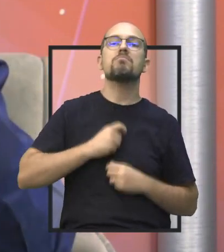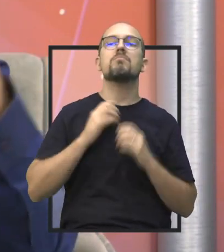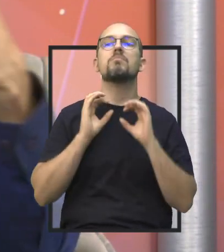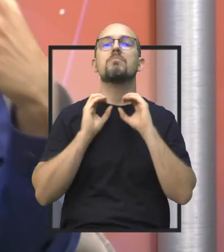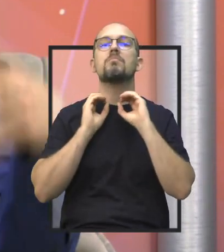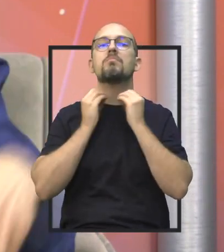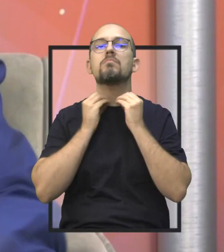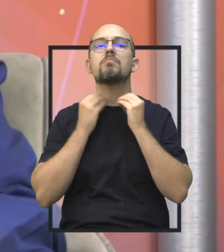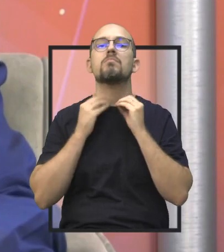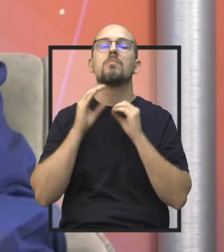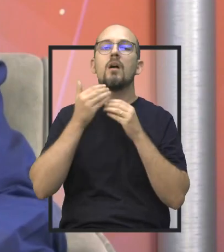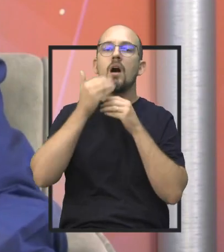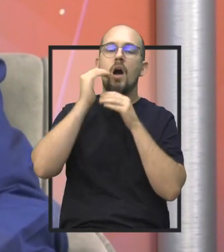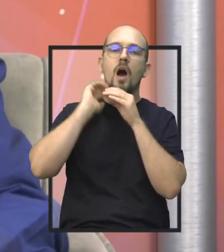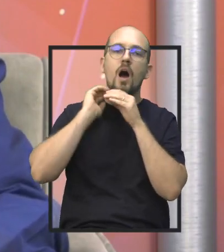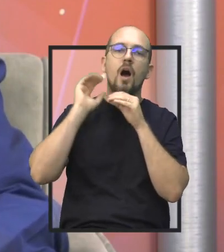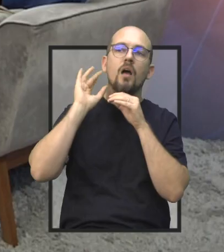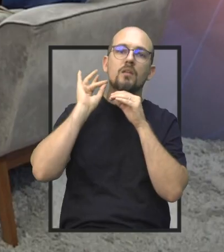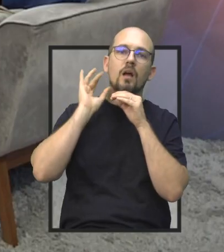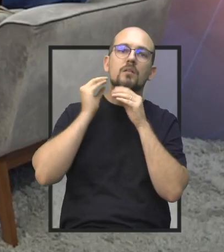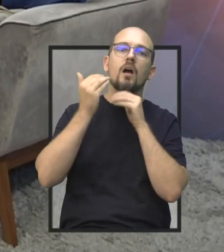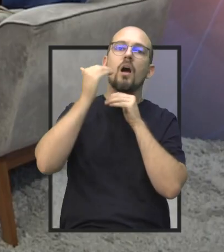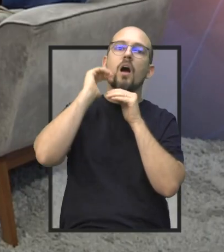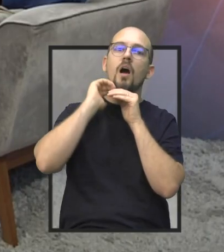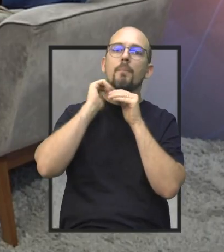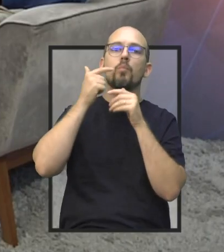palato mole, da base da língua.